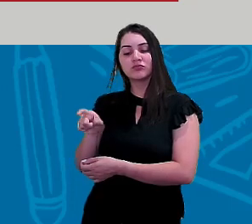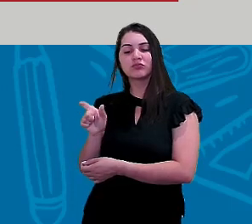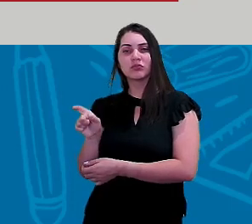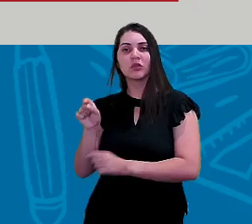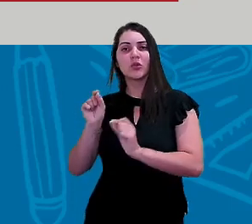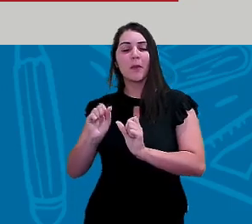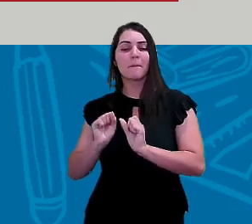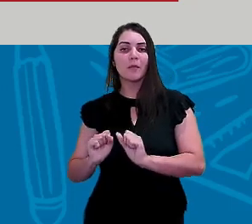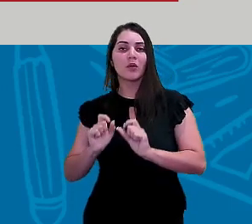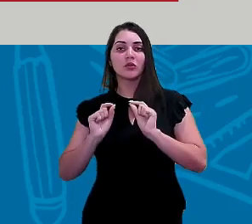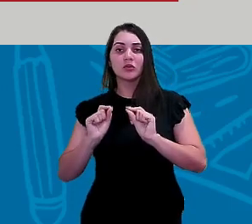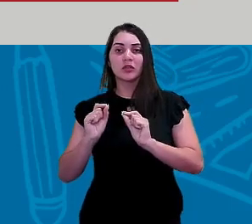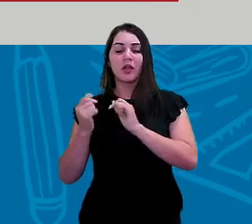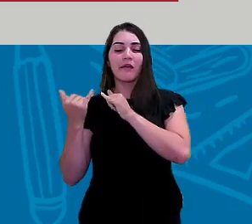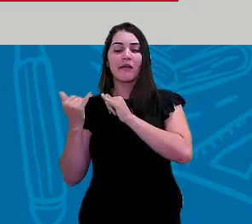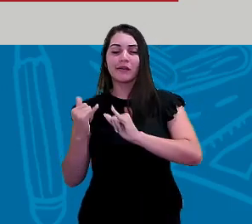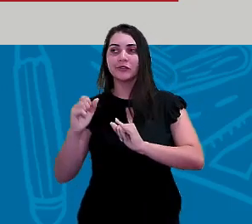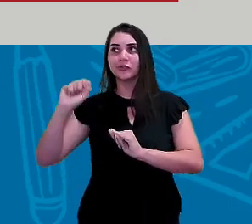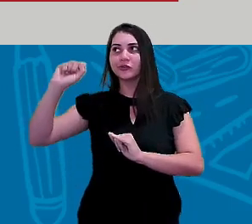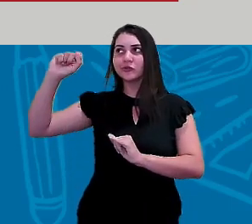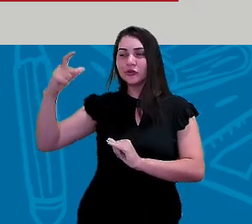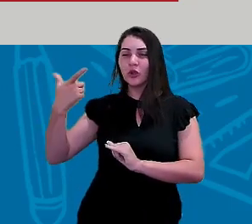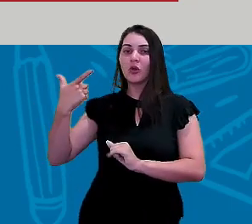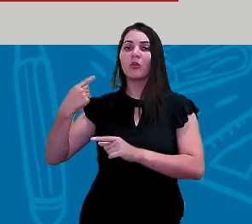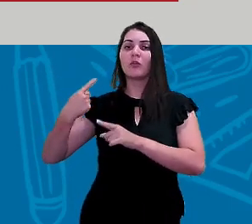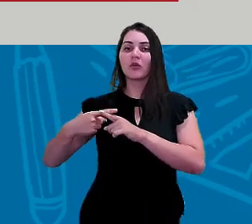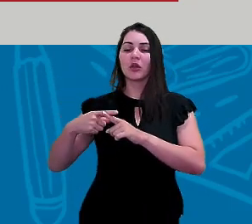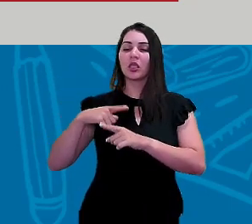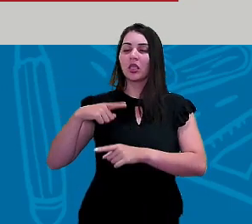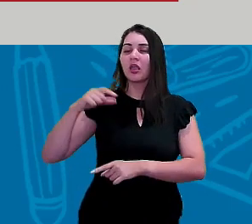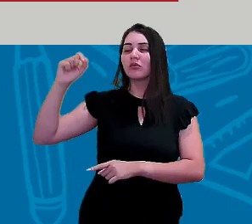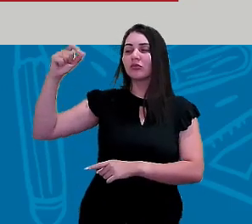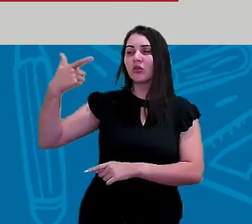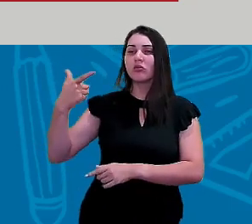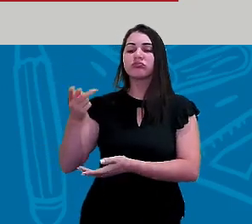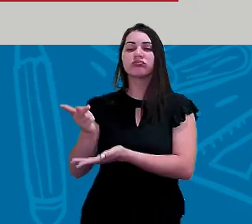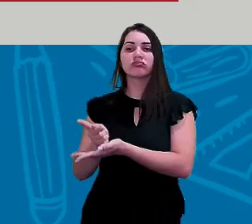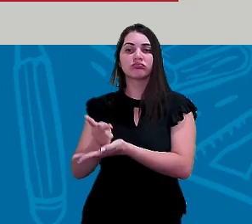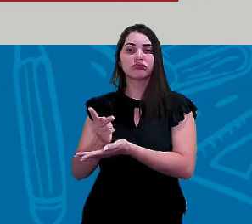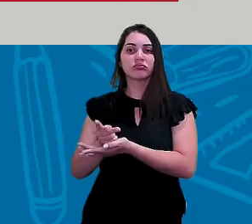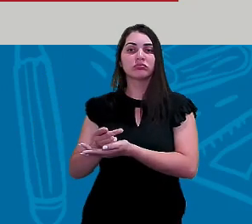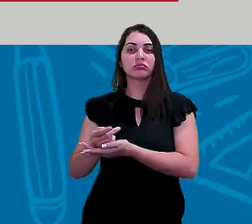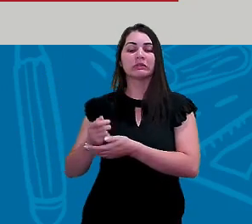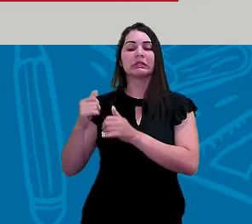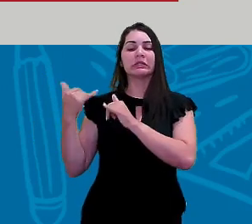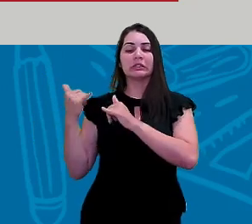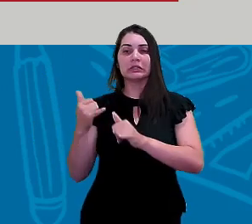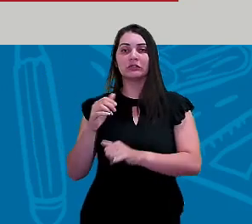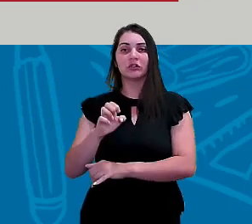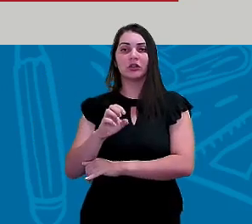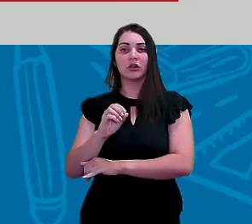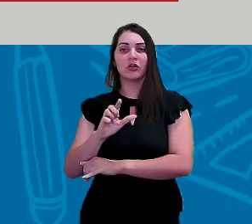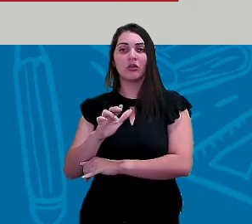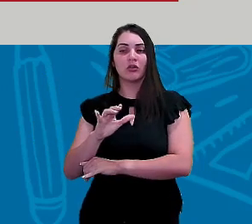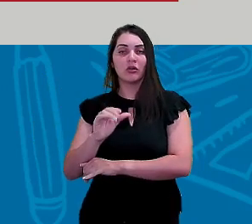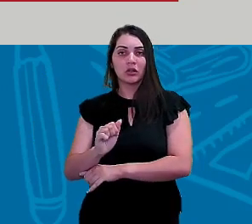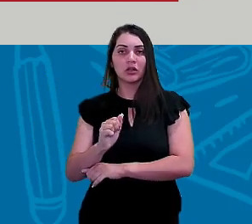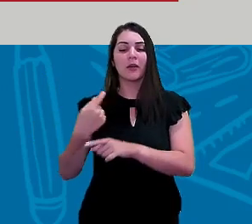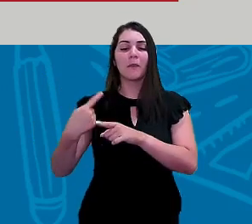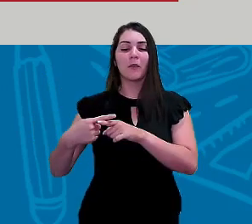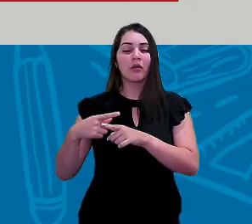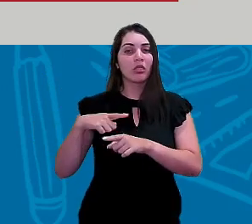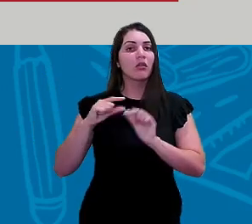renováveis pode ser a energia solar, porque a gente tem a energia do sol constantemente. A energia eólica, porque a gente tem a energia do vento, a